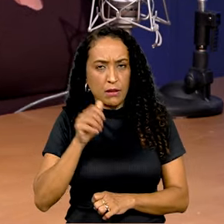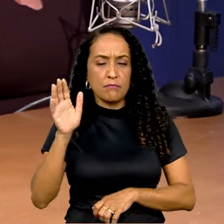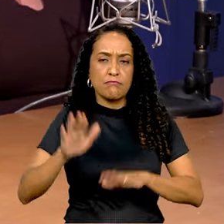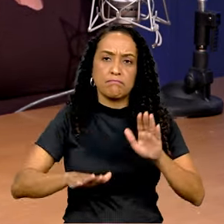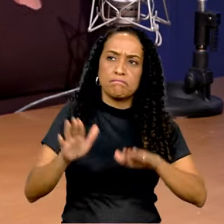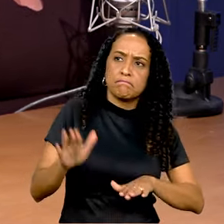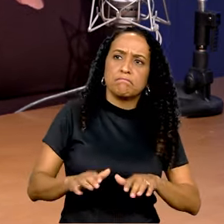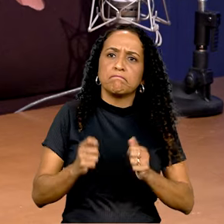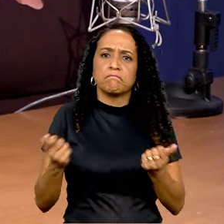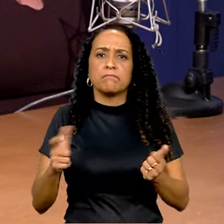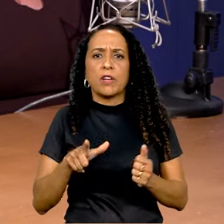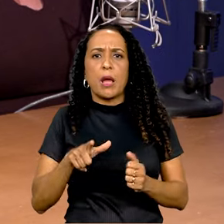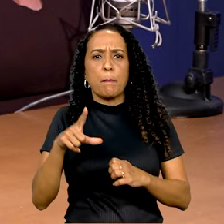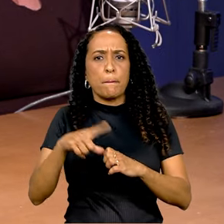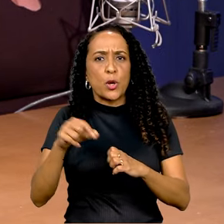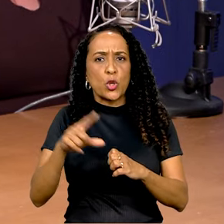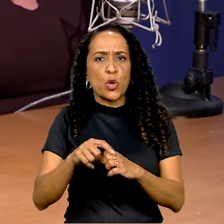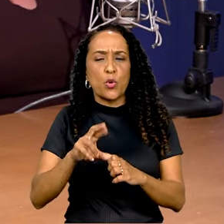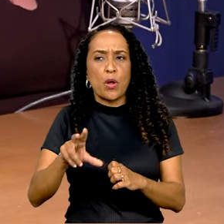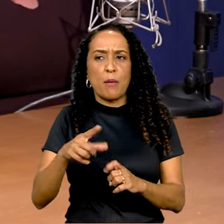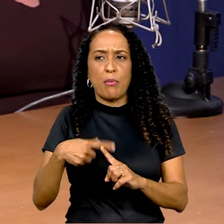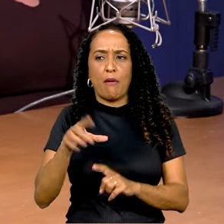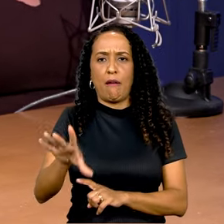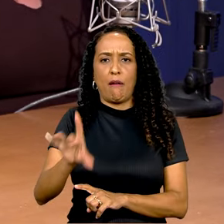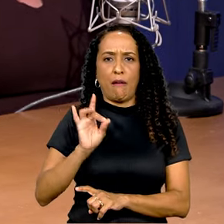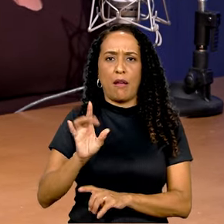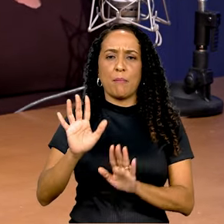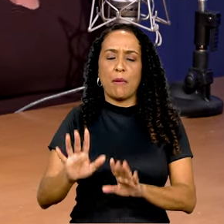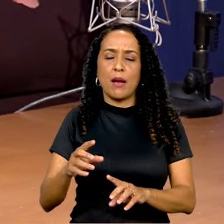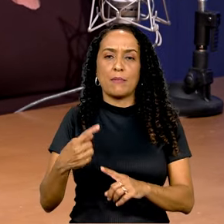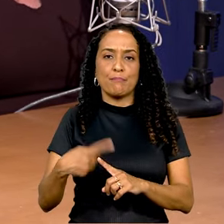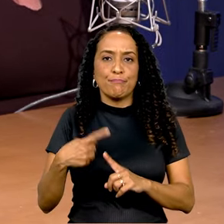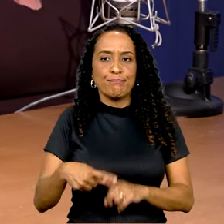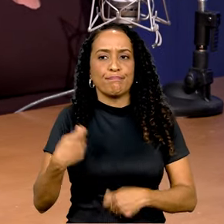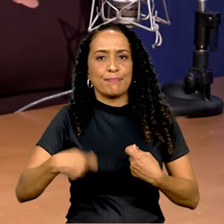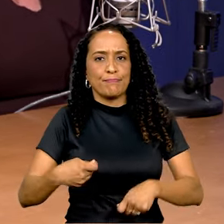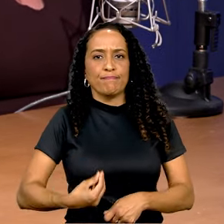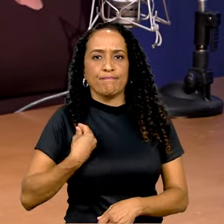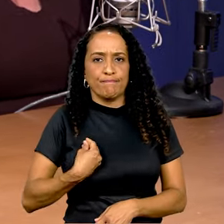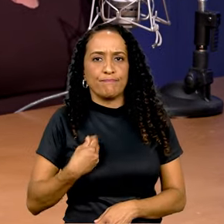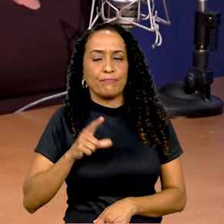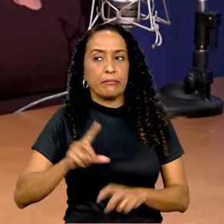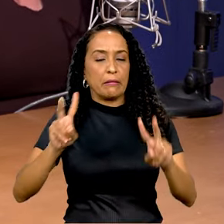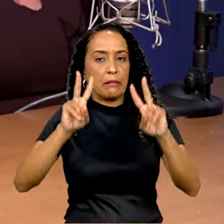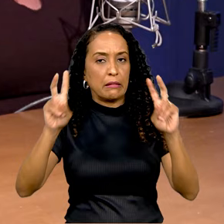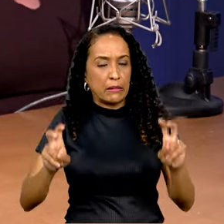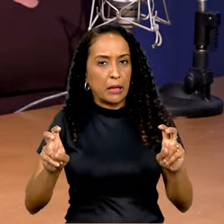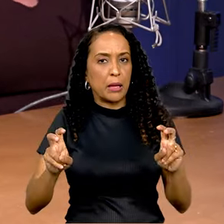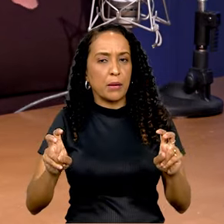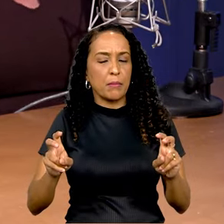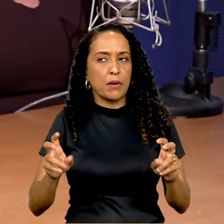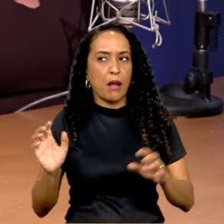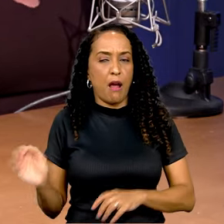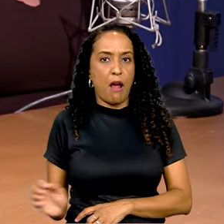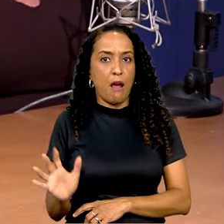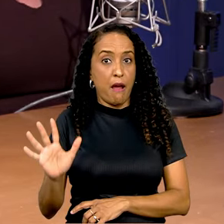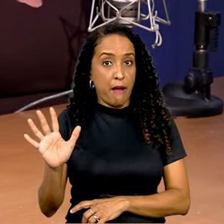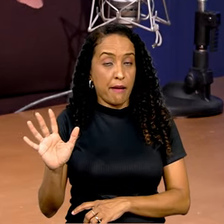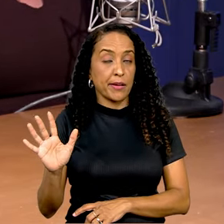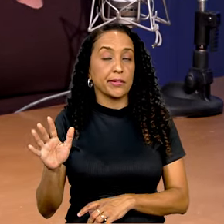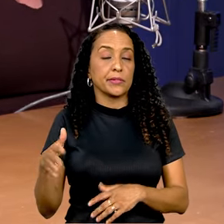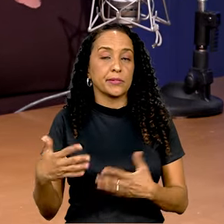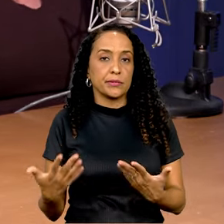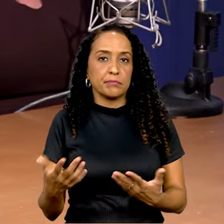que muitas vezes vão pro empreendedorismo não por opção mas por sobrevivência ele é um tema muito muito caro tá